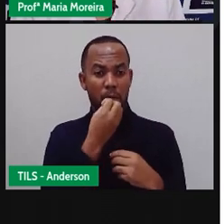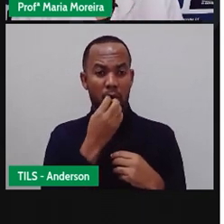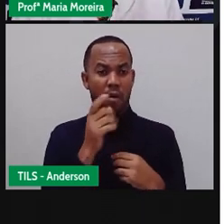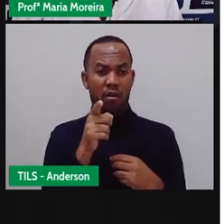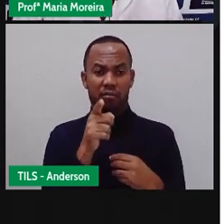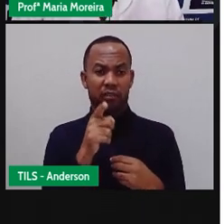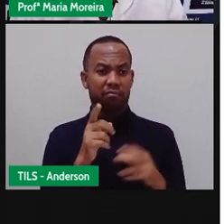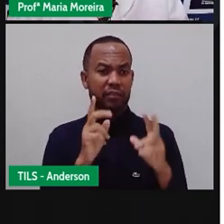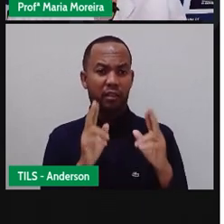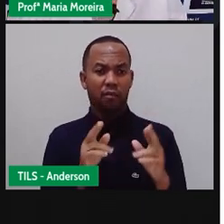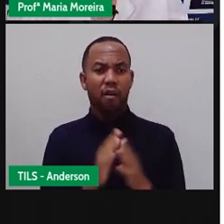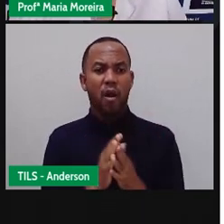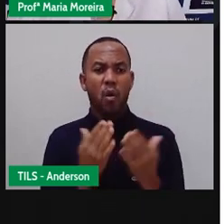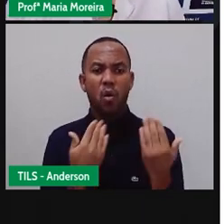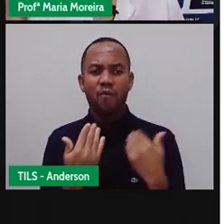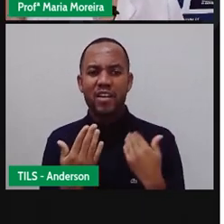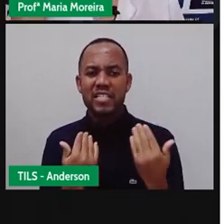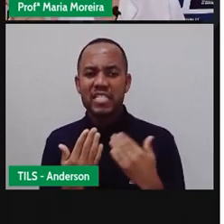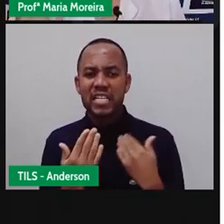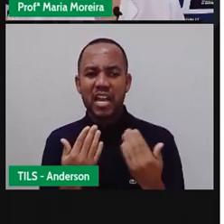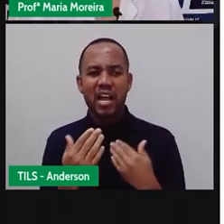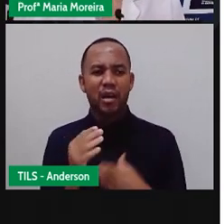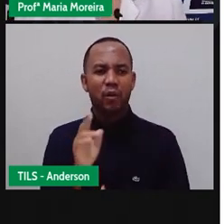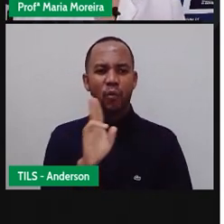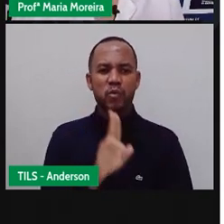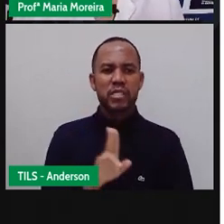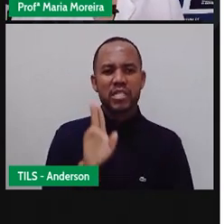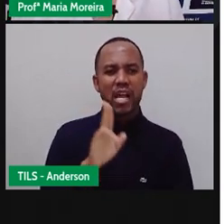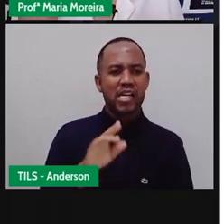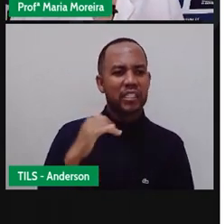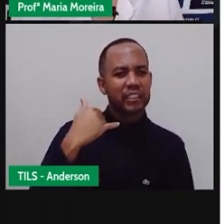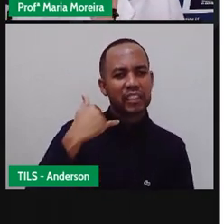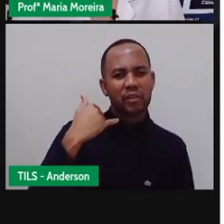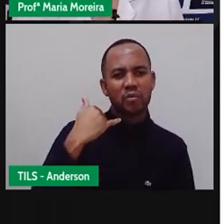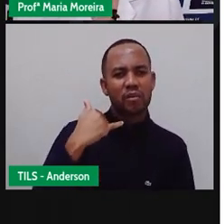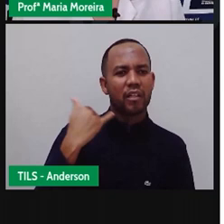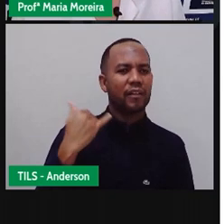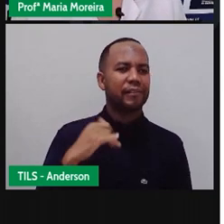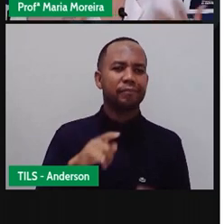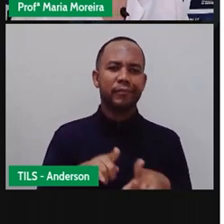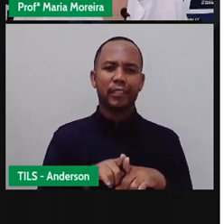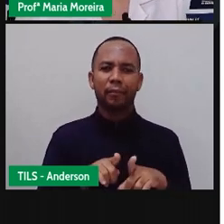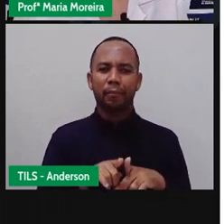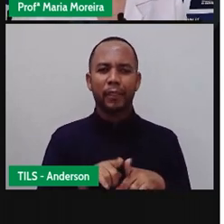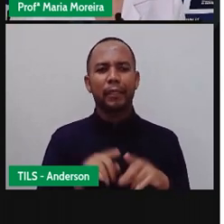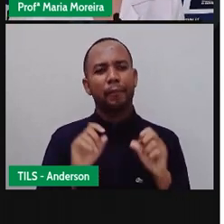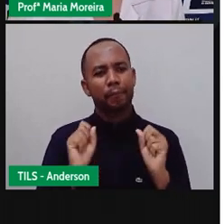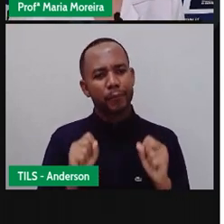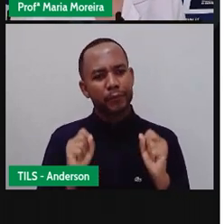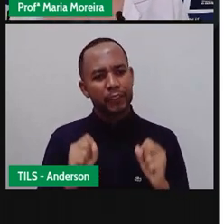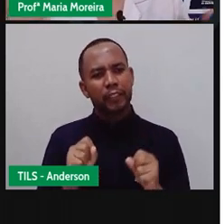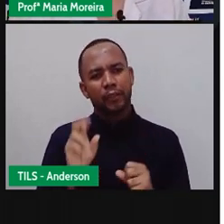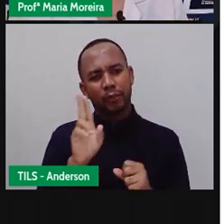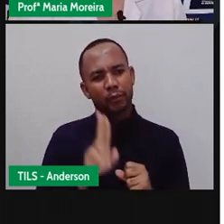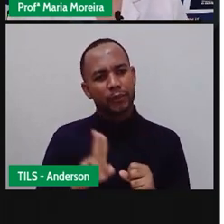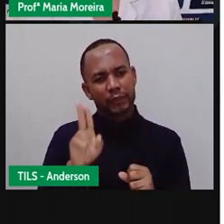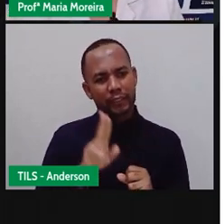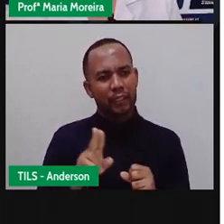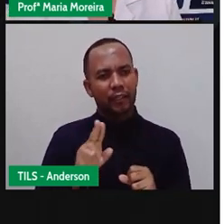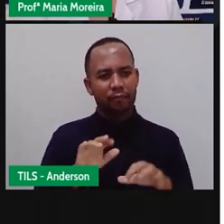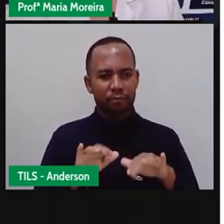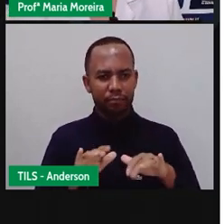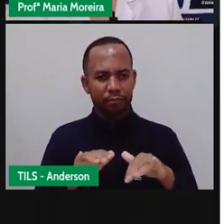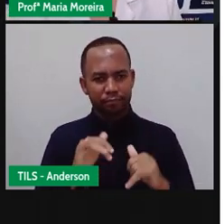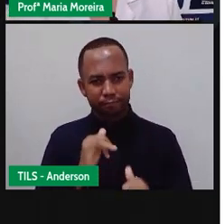liberdade aí né de conversar de usar o aparelho celular o telefone de poder utilizar a internet e